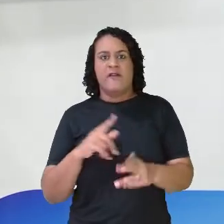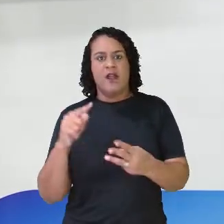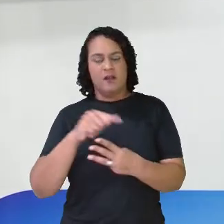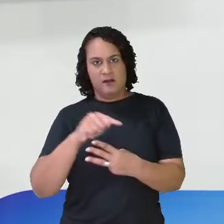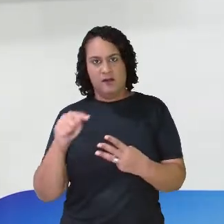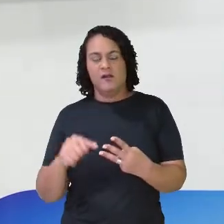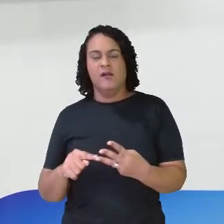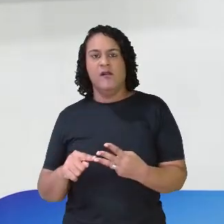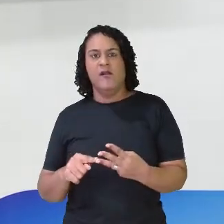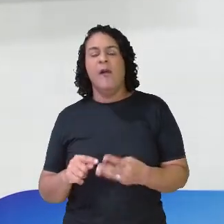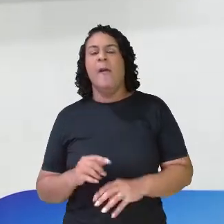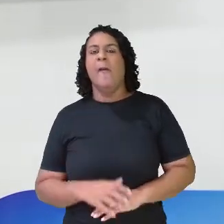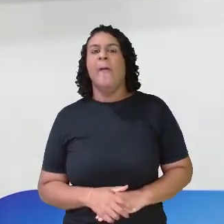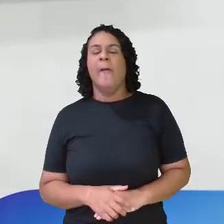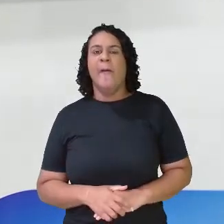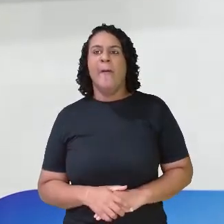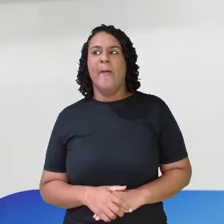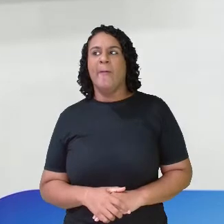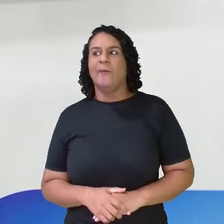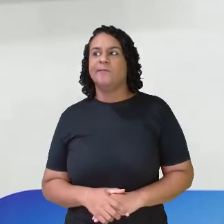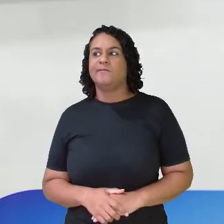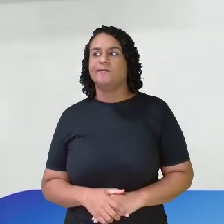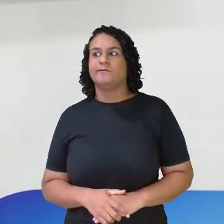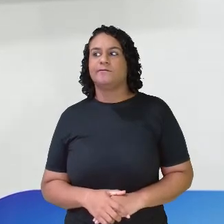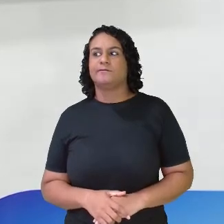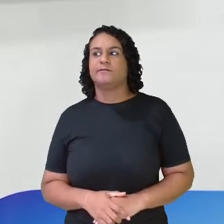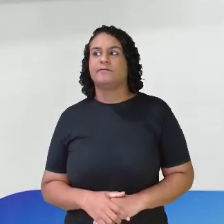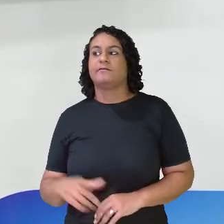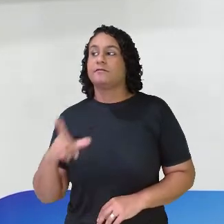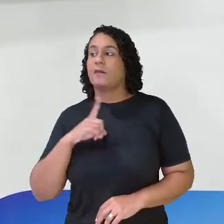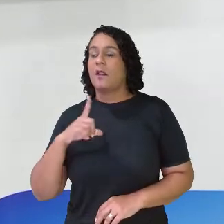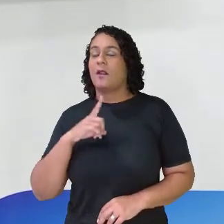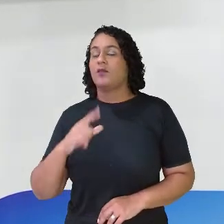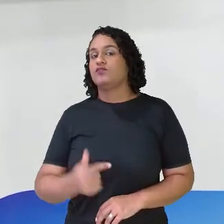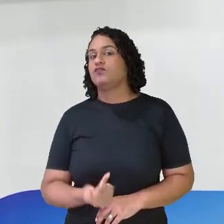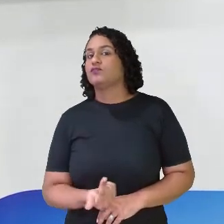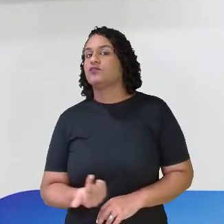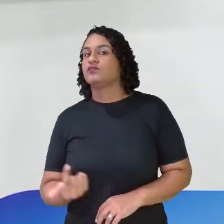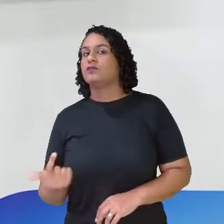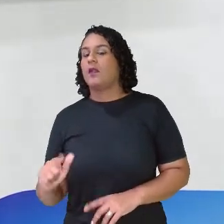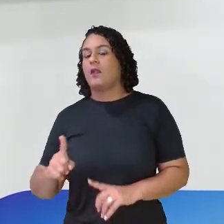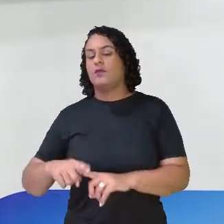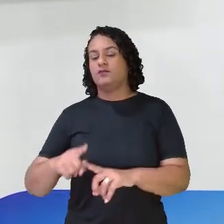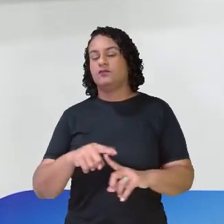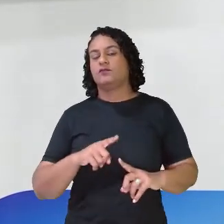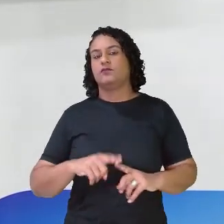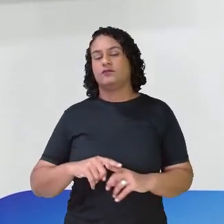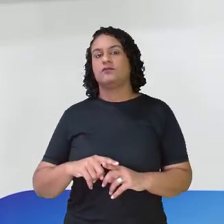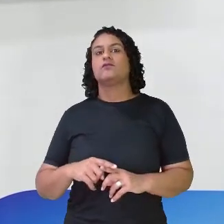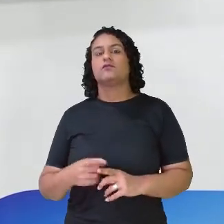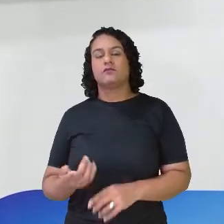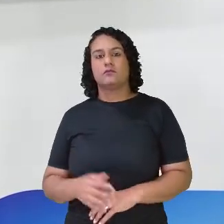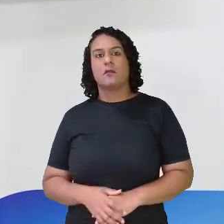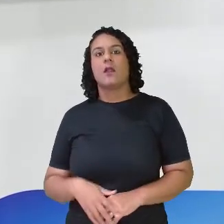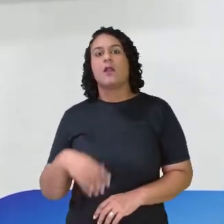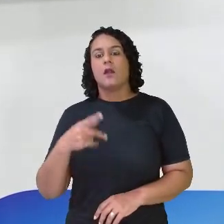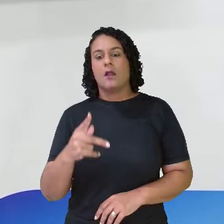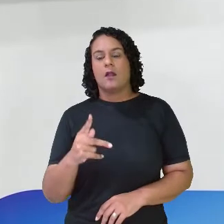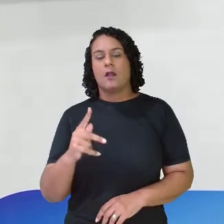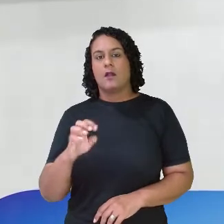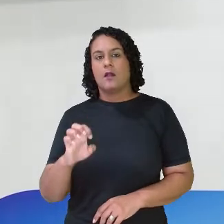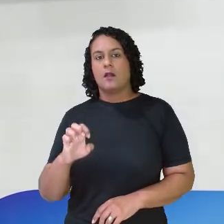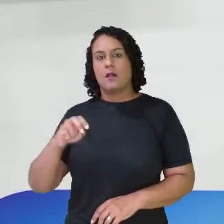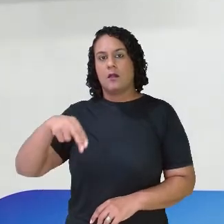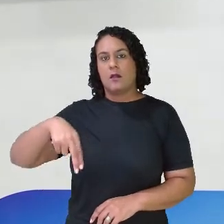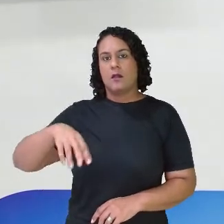losango. Vamos embora. Eu tenho outros tipos de formato. Eu tenho um pentágono. Normalmente a